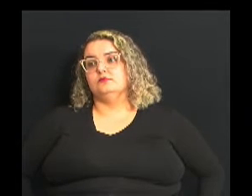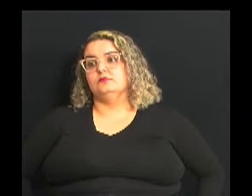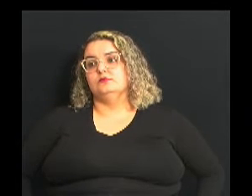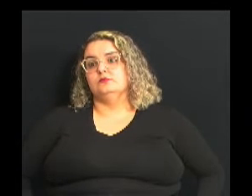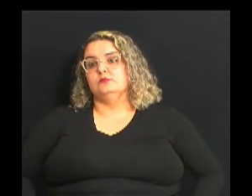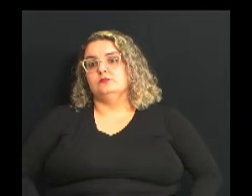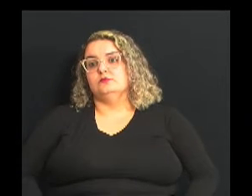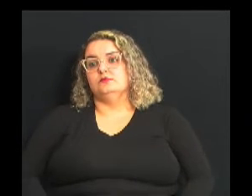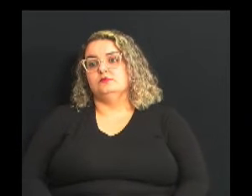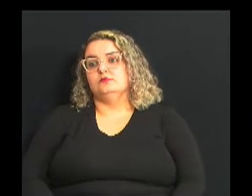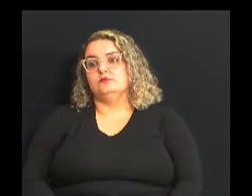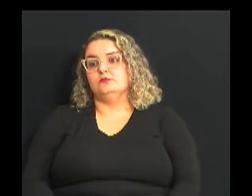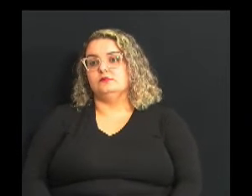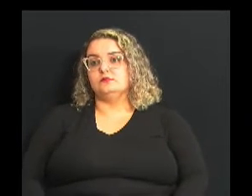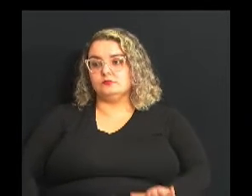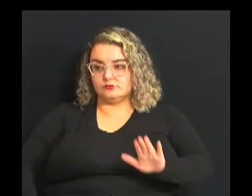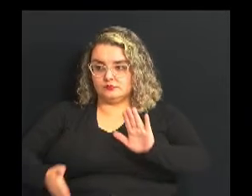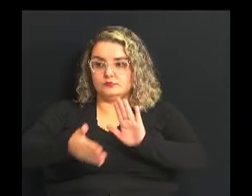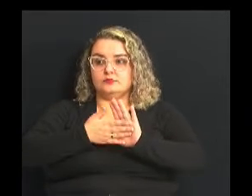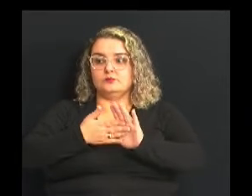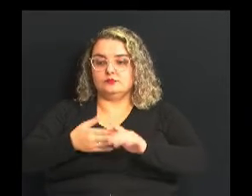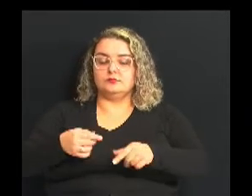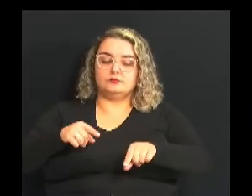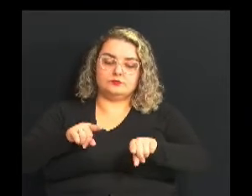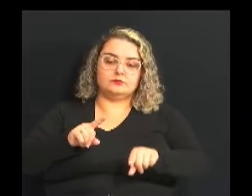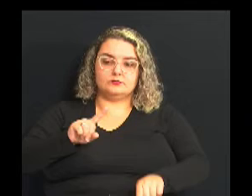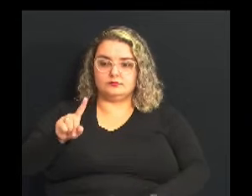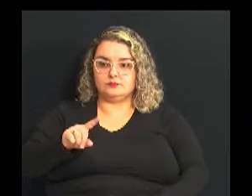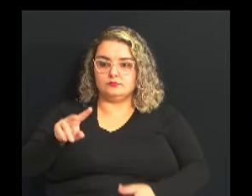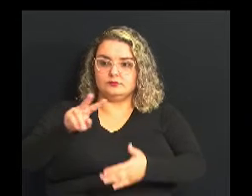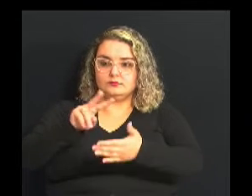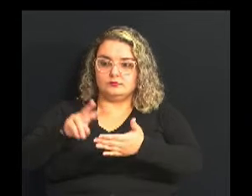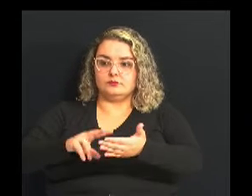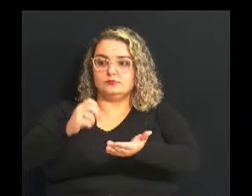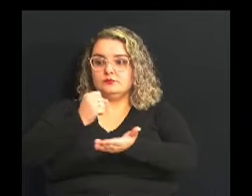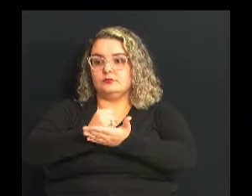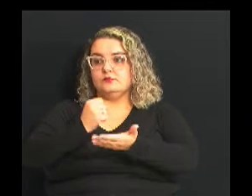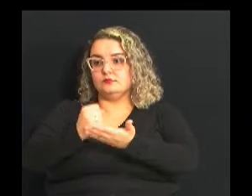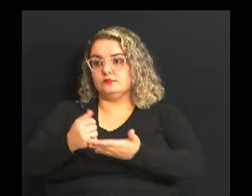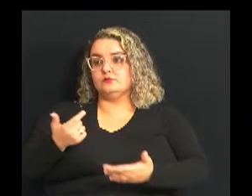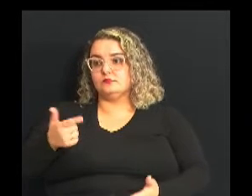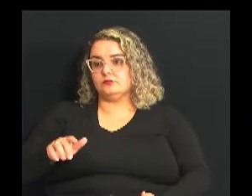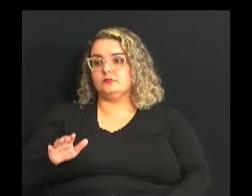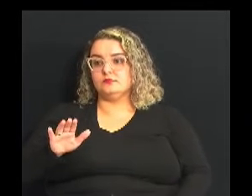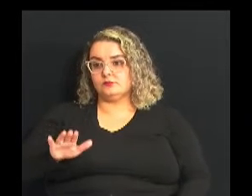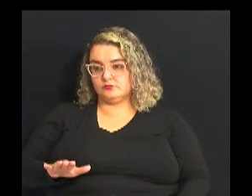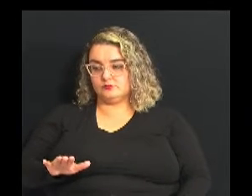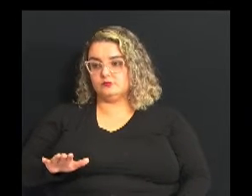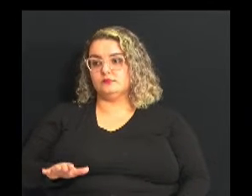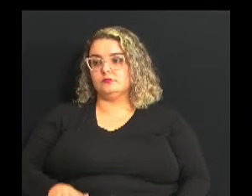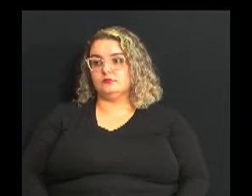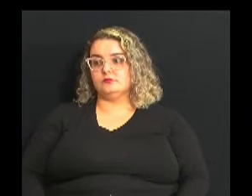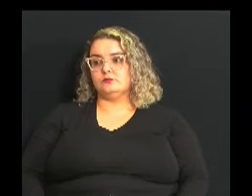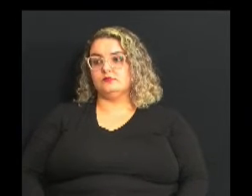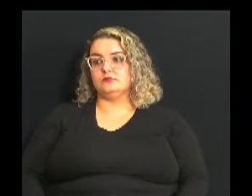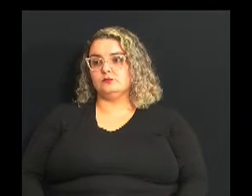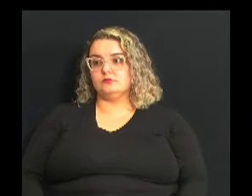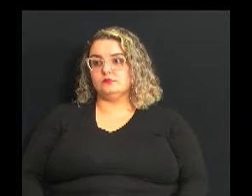dá para ler ali mesmo, são muitos, né? São os contratos que nós mantemos hoje, né? São contratos